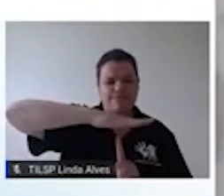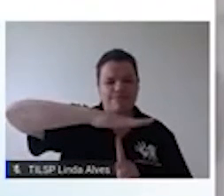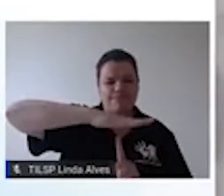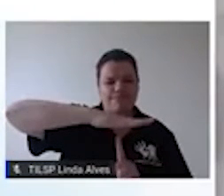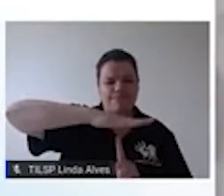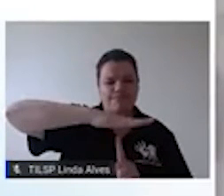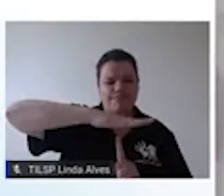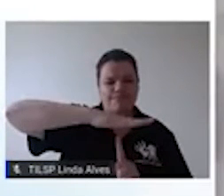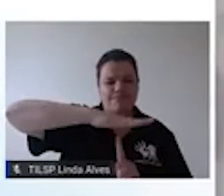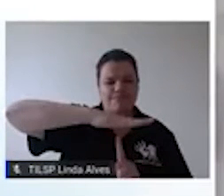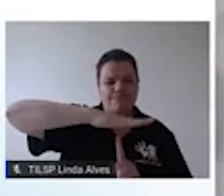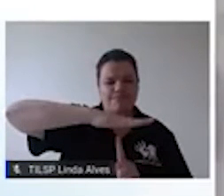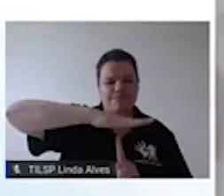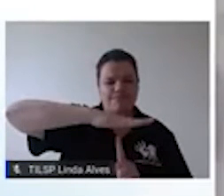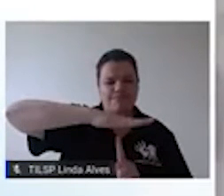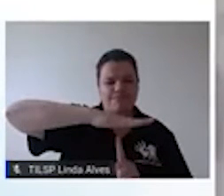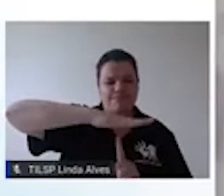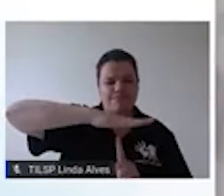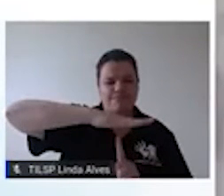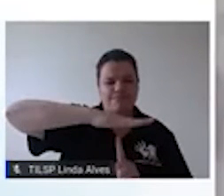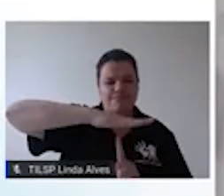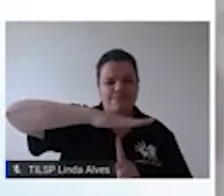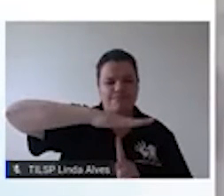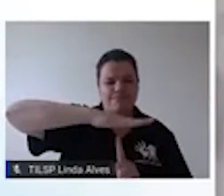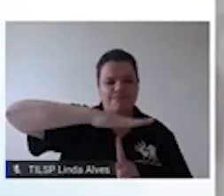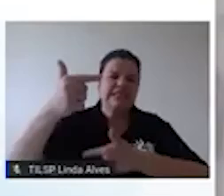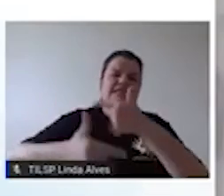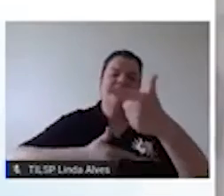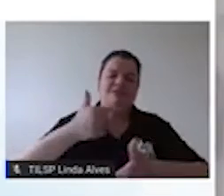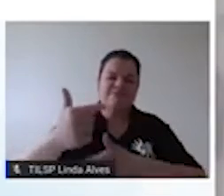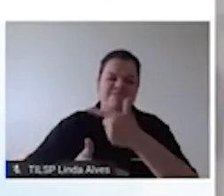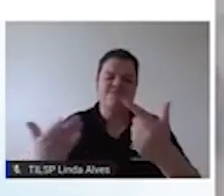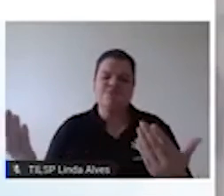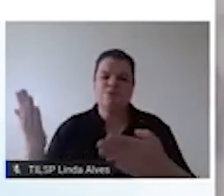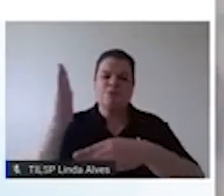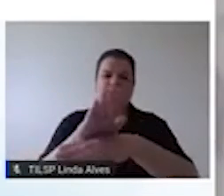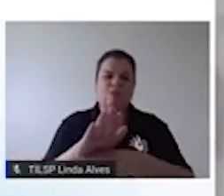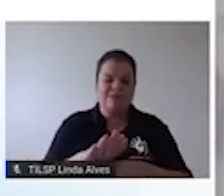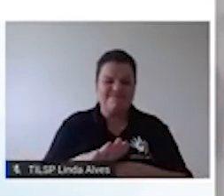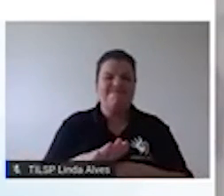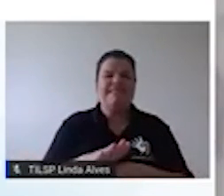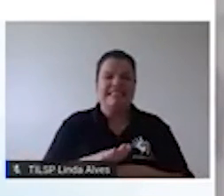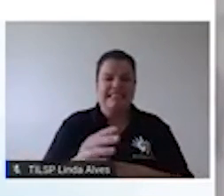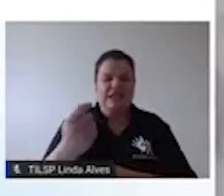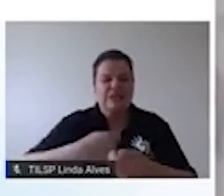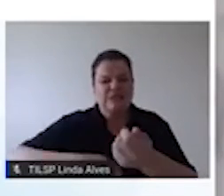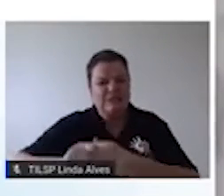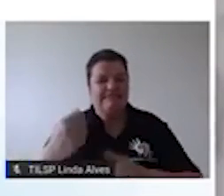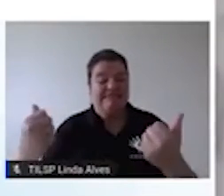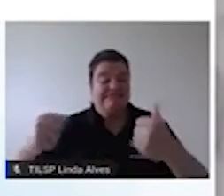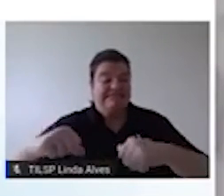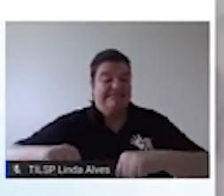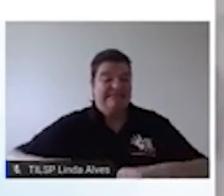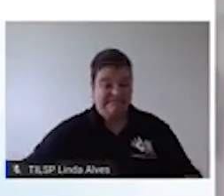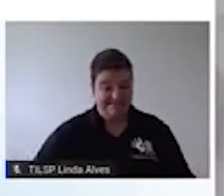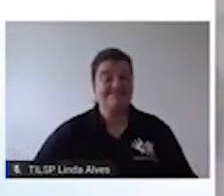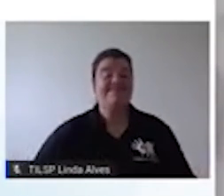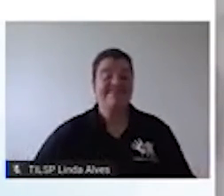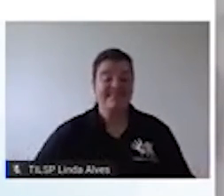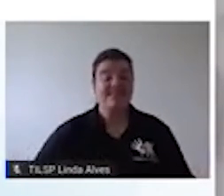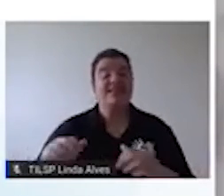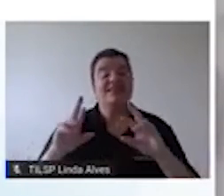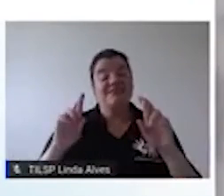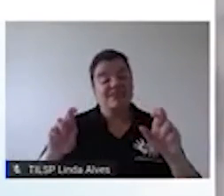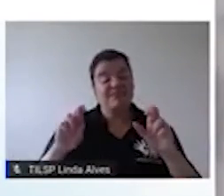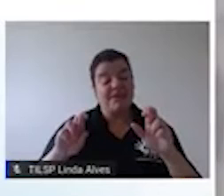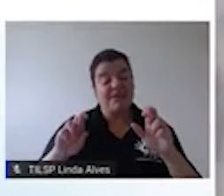que são um dos grandes esteios da nossa indústria, que anda tão combalida e que eu espero que tenha dias